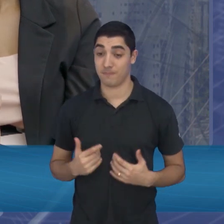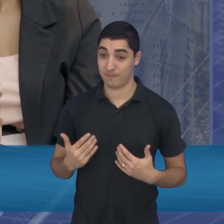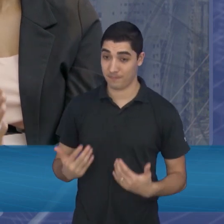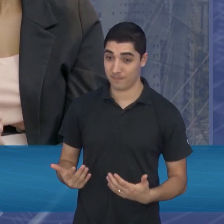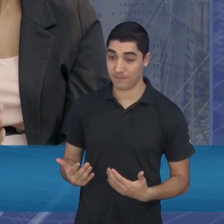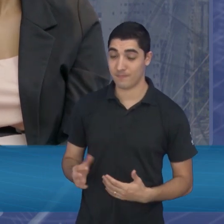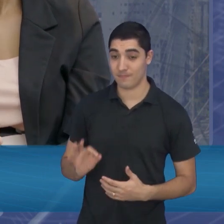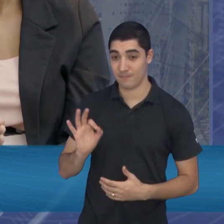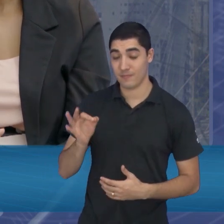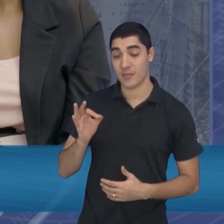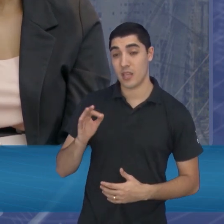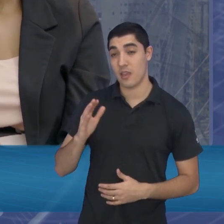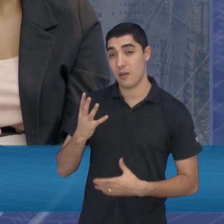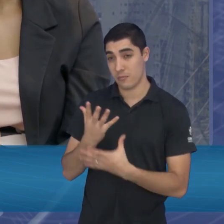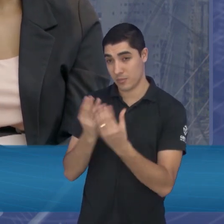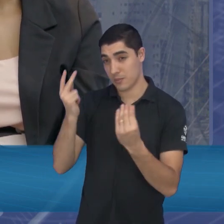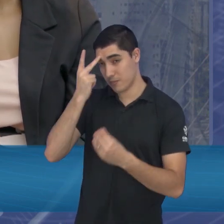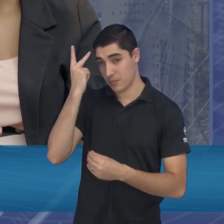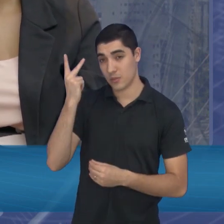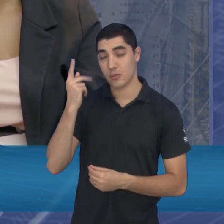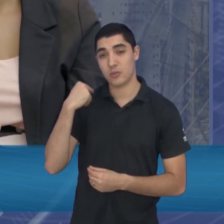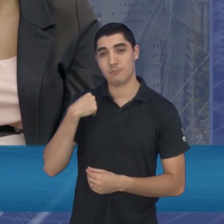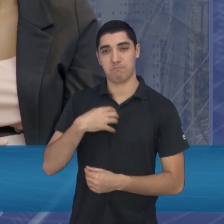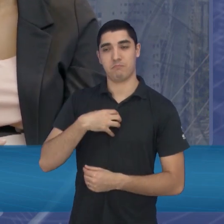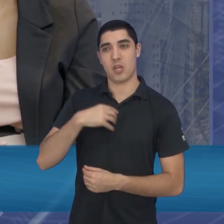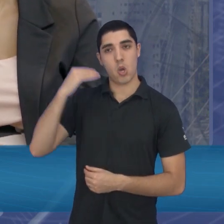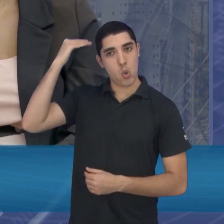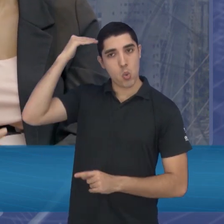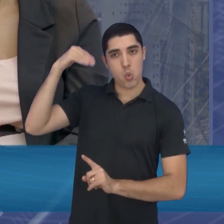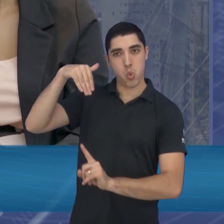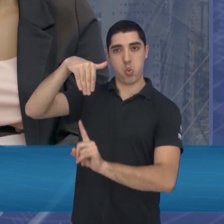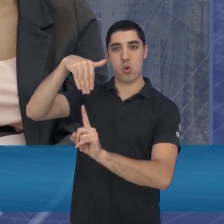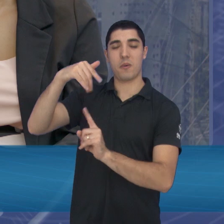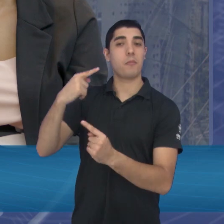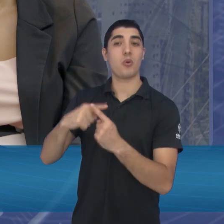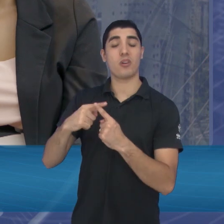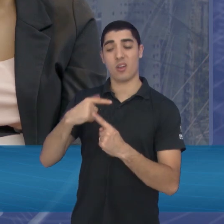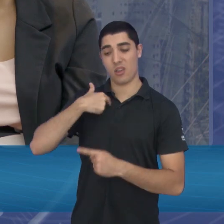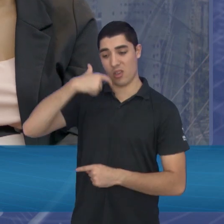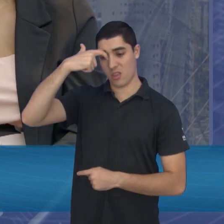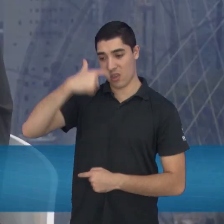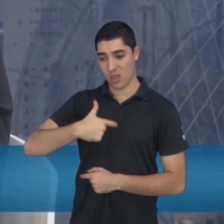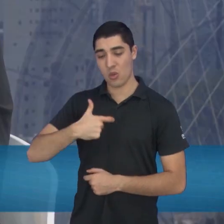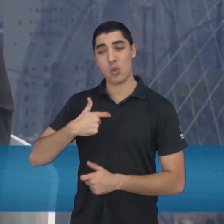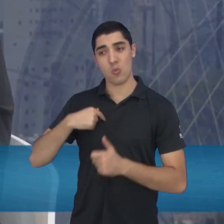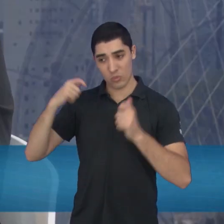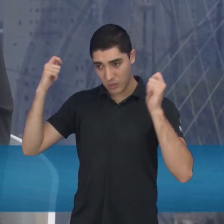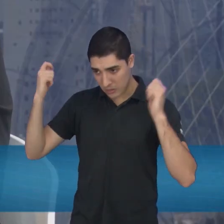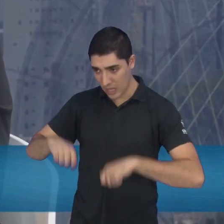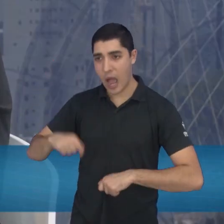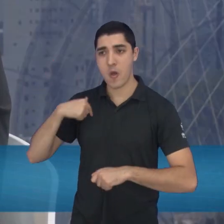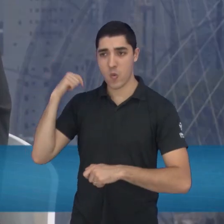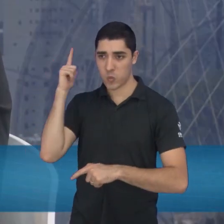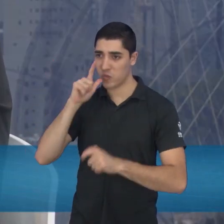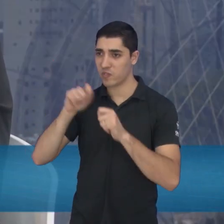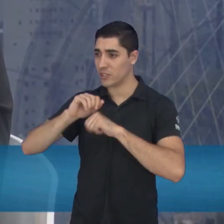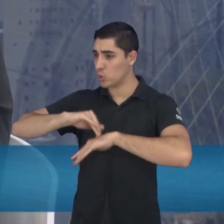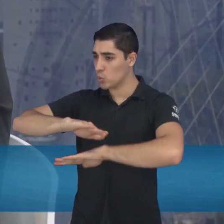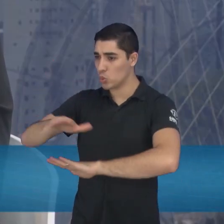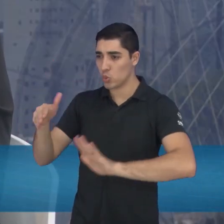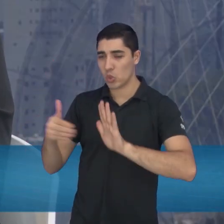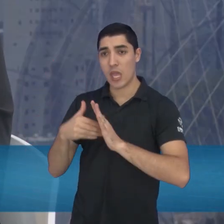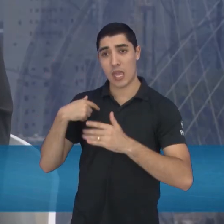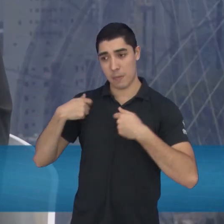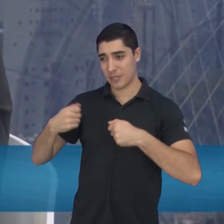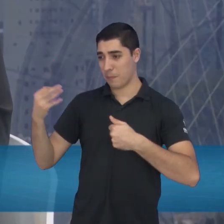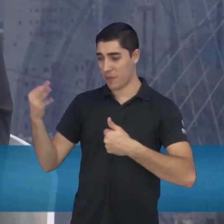A culpa vem muitas vezes dessa fantasia onipotente, que vai dar conta de tudo, que tem que ser perfeito em tudo, que não pode